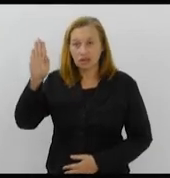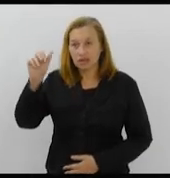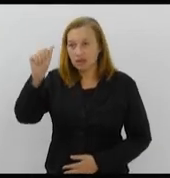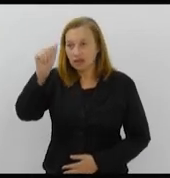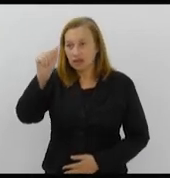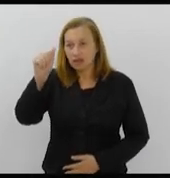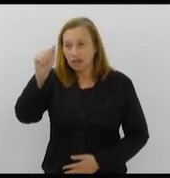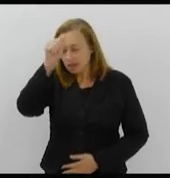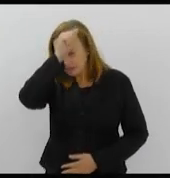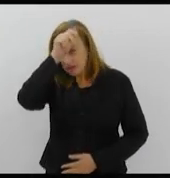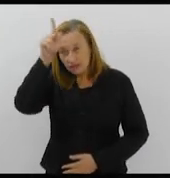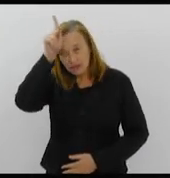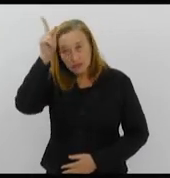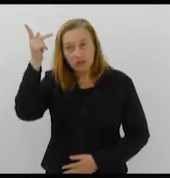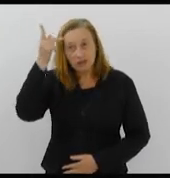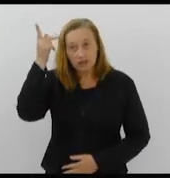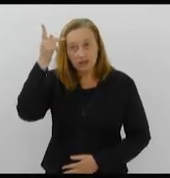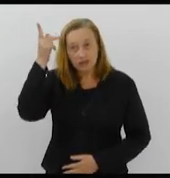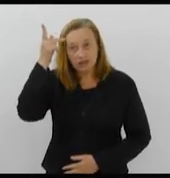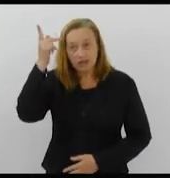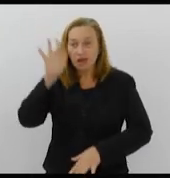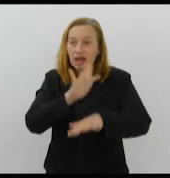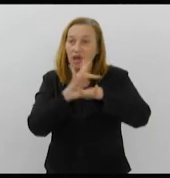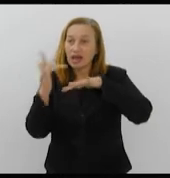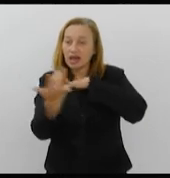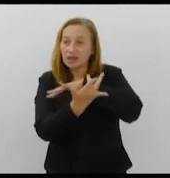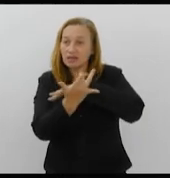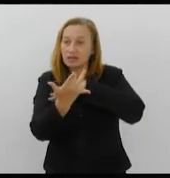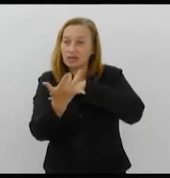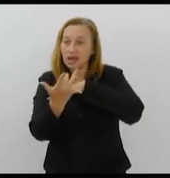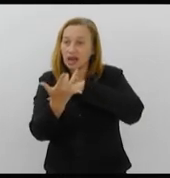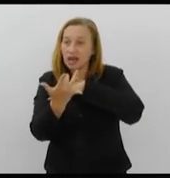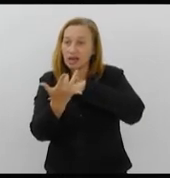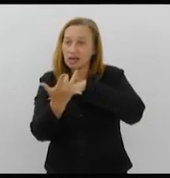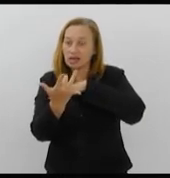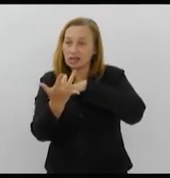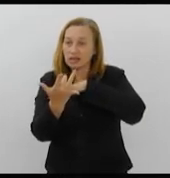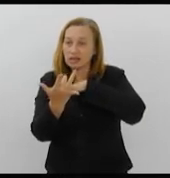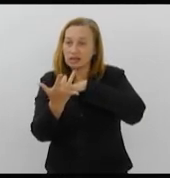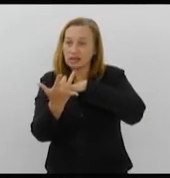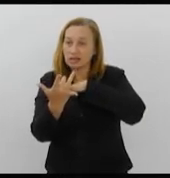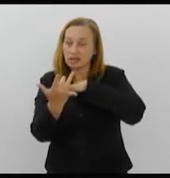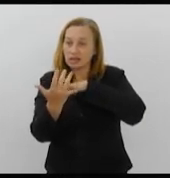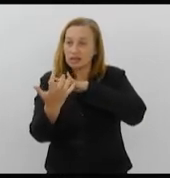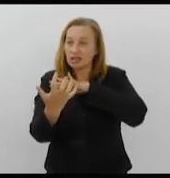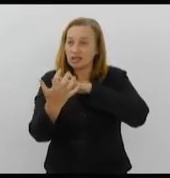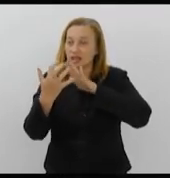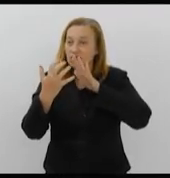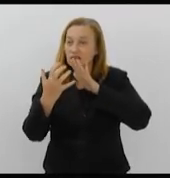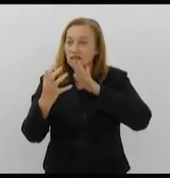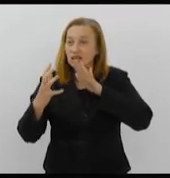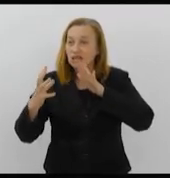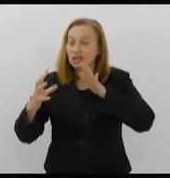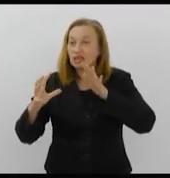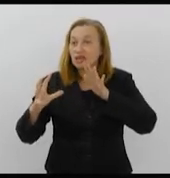Paulo teve as suas redes sociais sequestradas por um pedido de uma concorrente